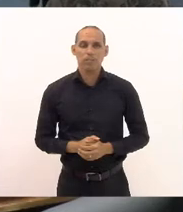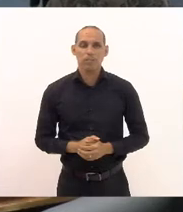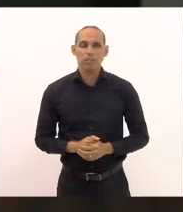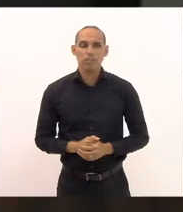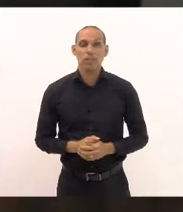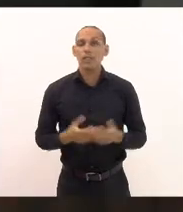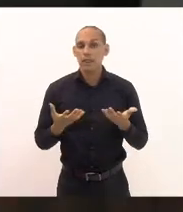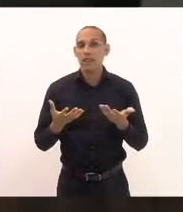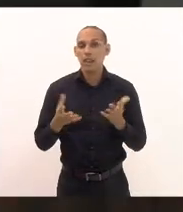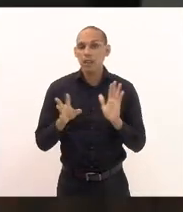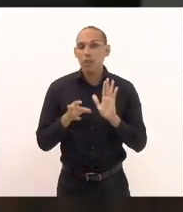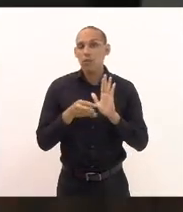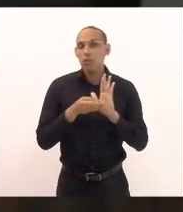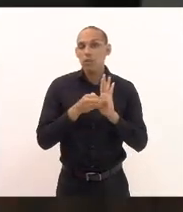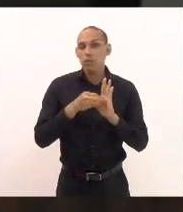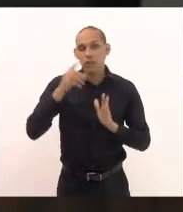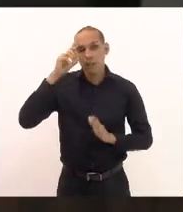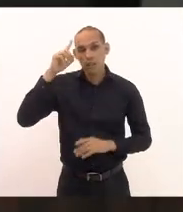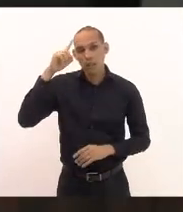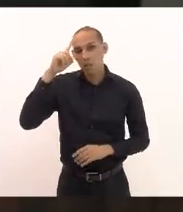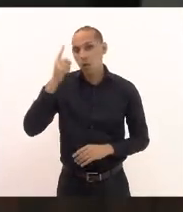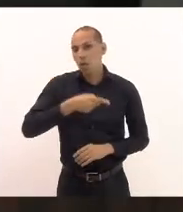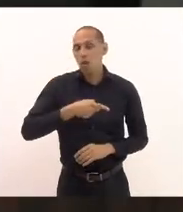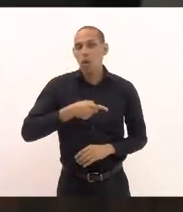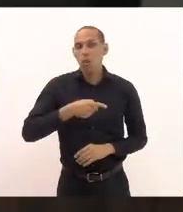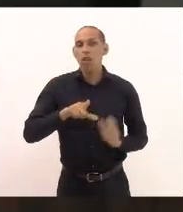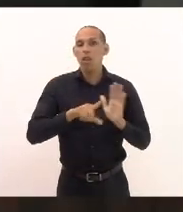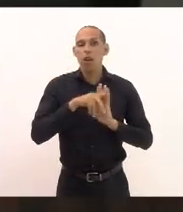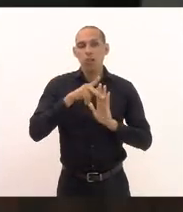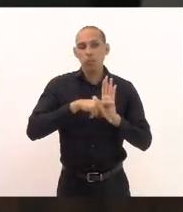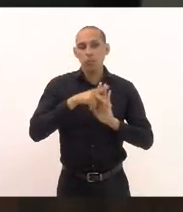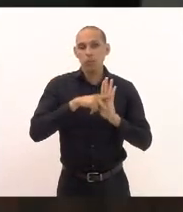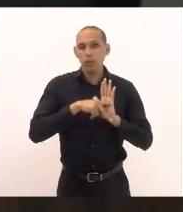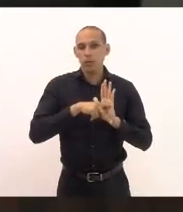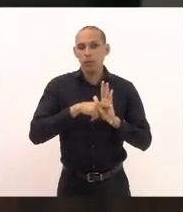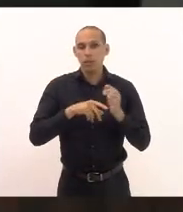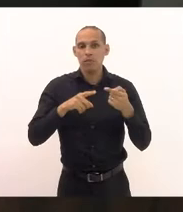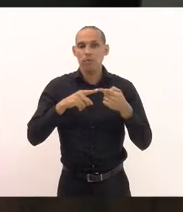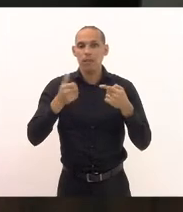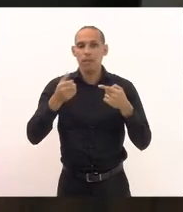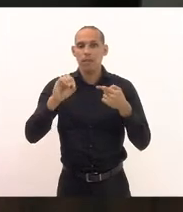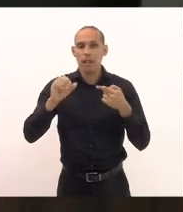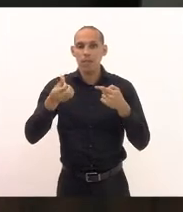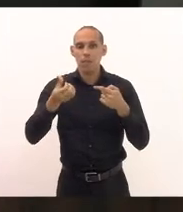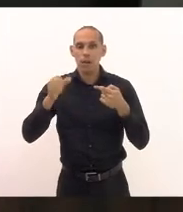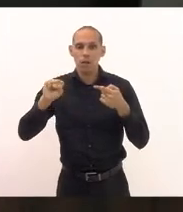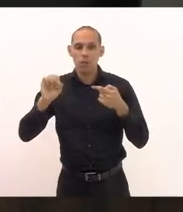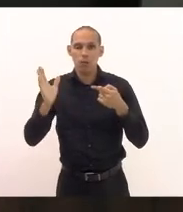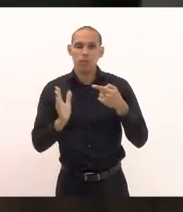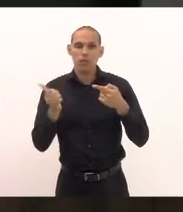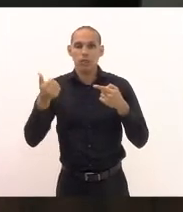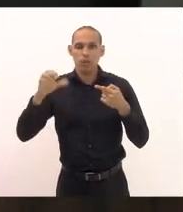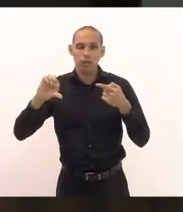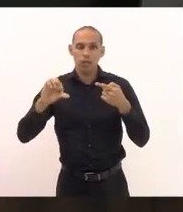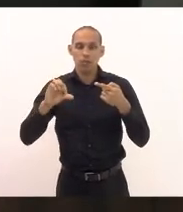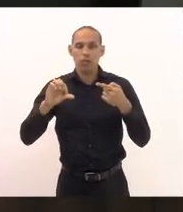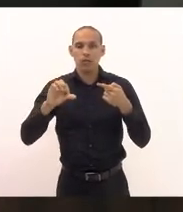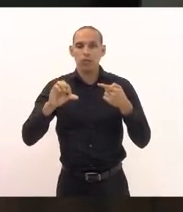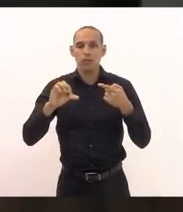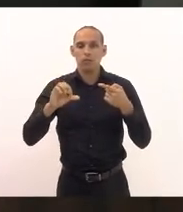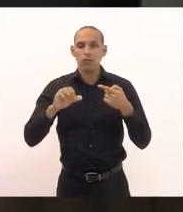Requer inclusão na ordem do dia projeto de lei dos projetos de lei 1068-19,